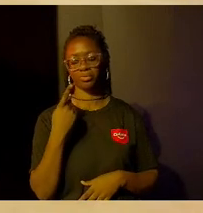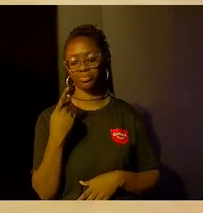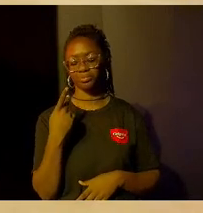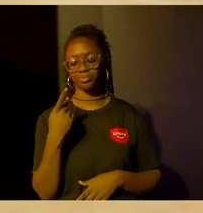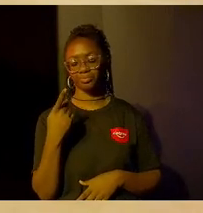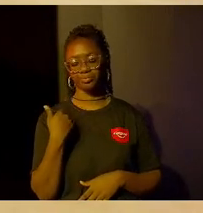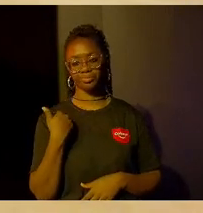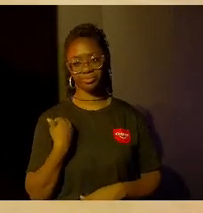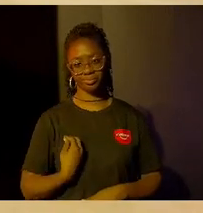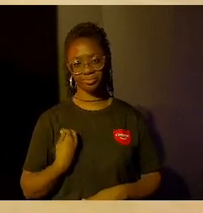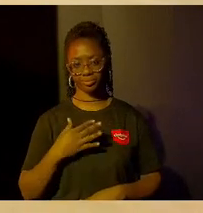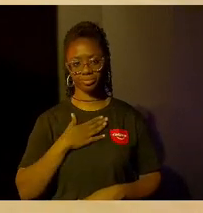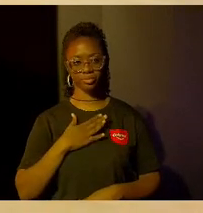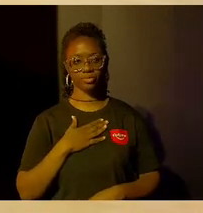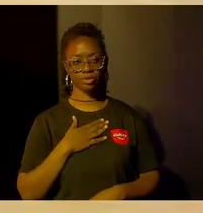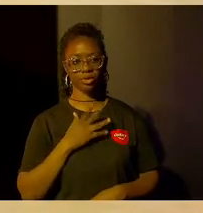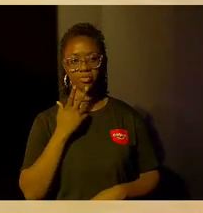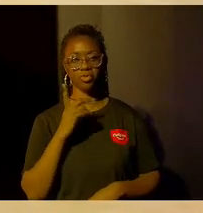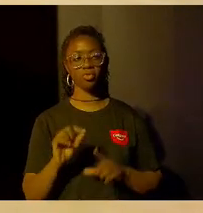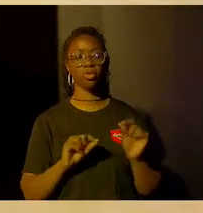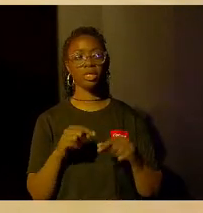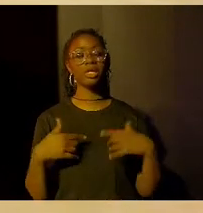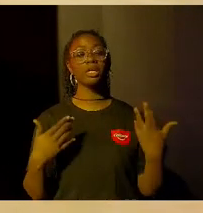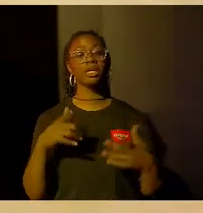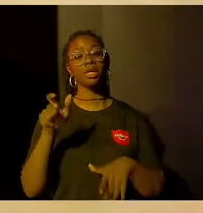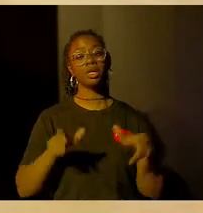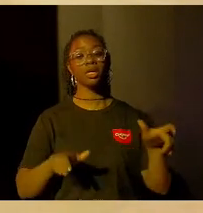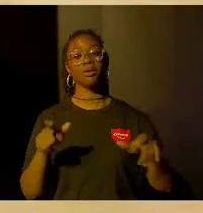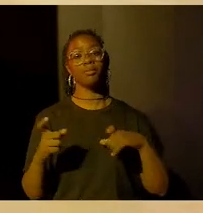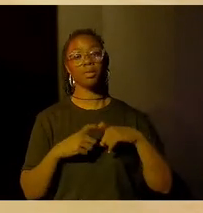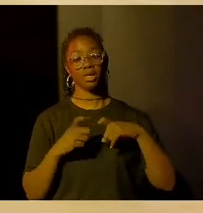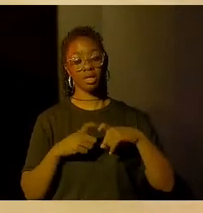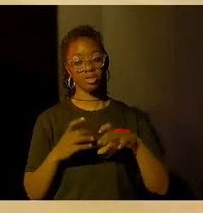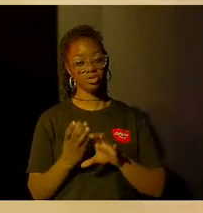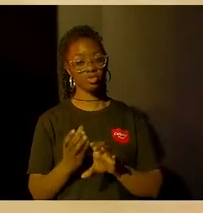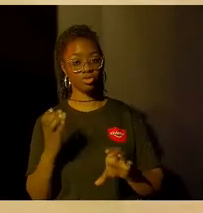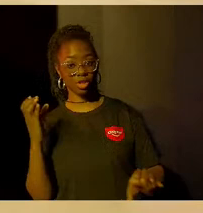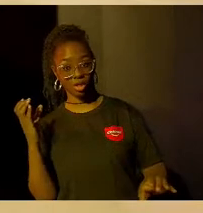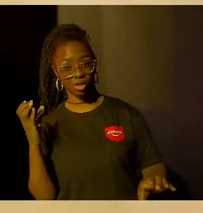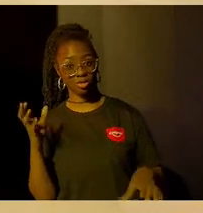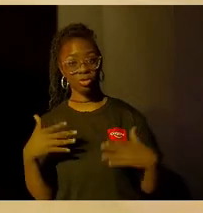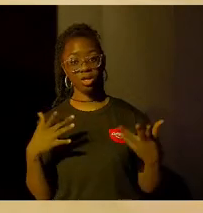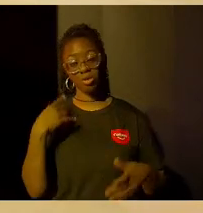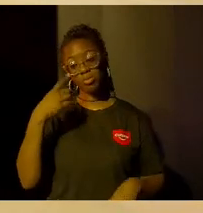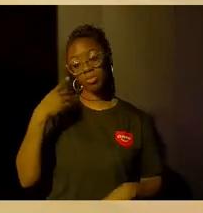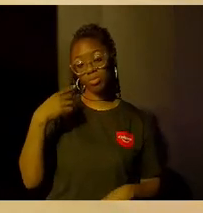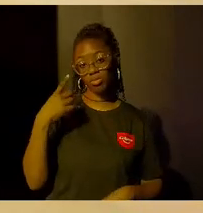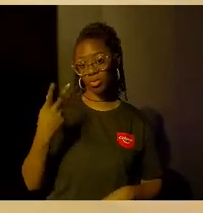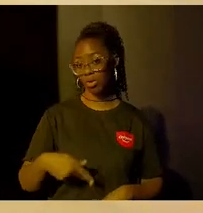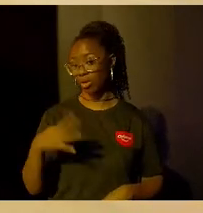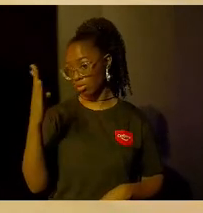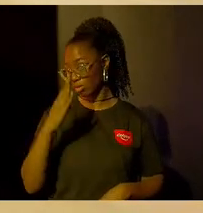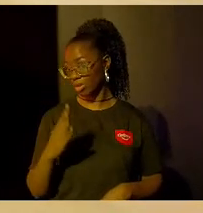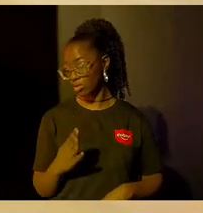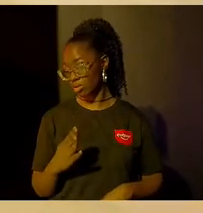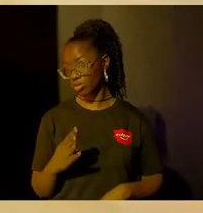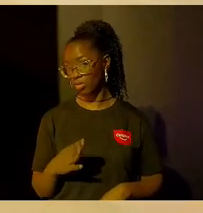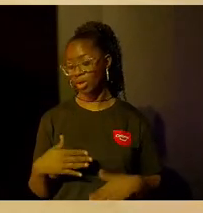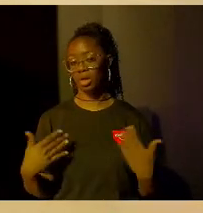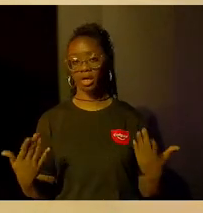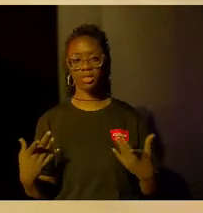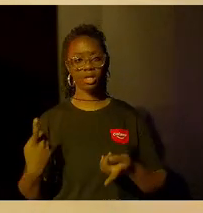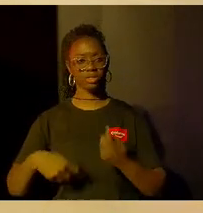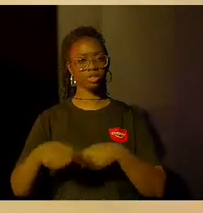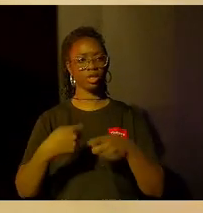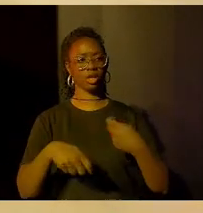então quem é médico no Brasil Então quem quer Engenheiro no Brasil quem que virou advogado no Brasil Cadê as